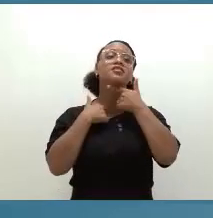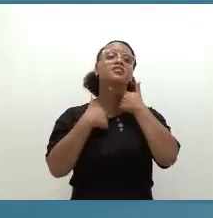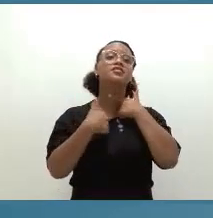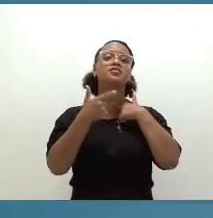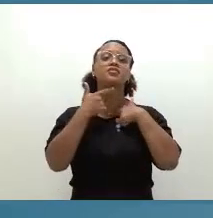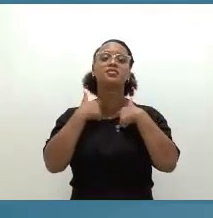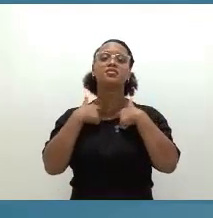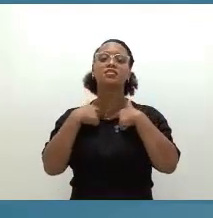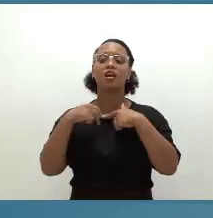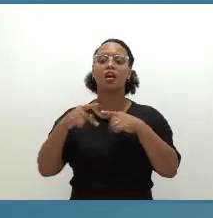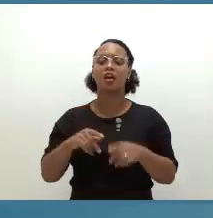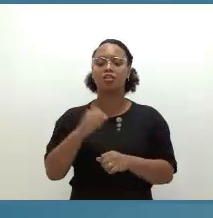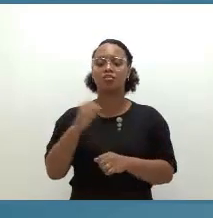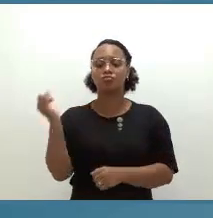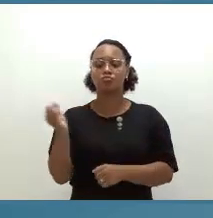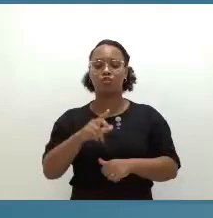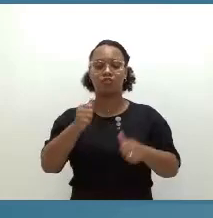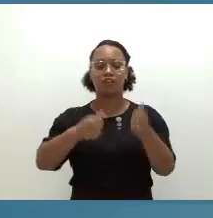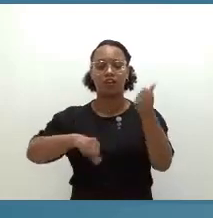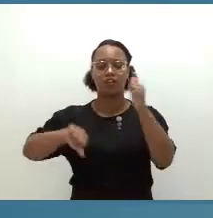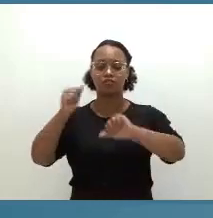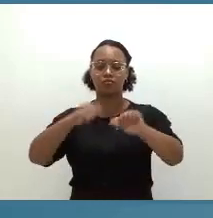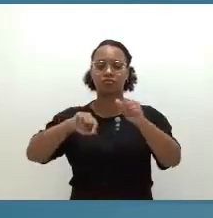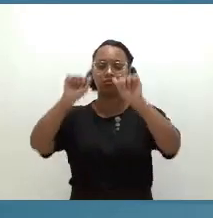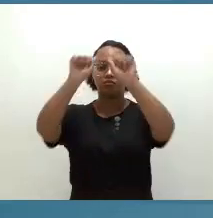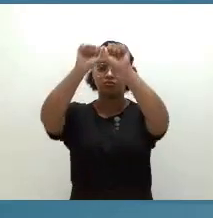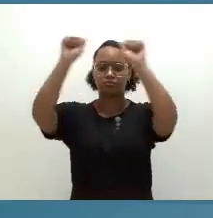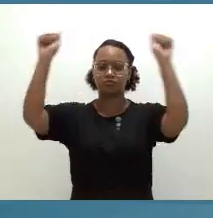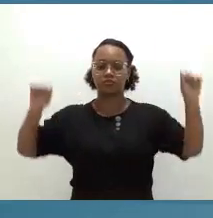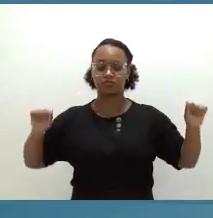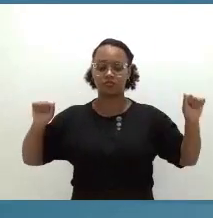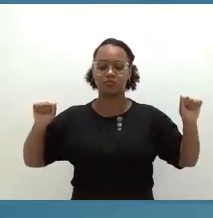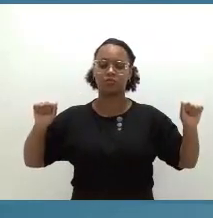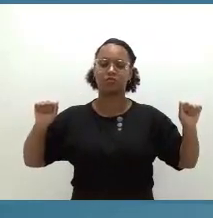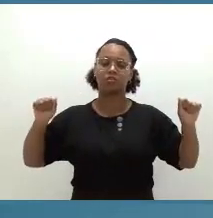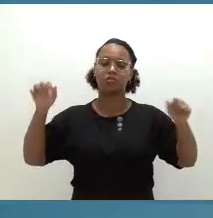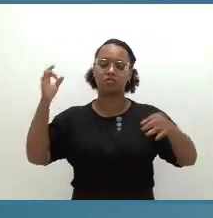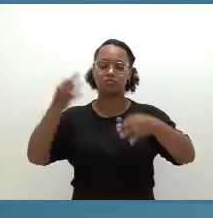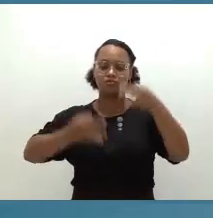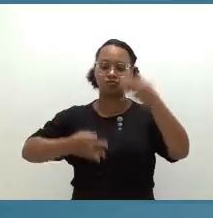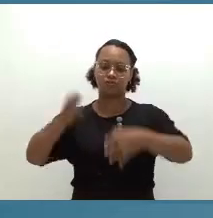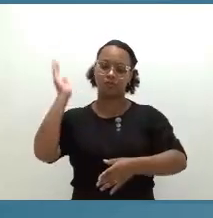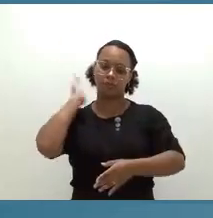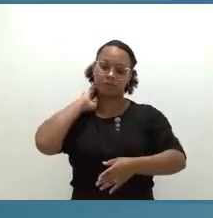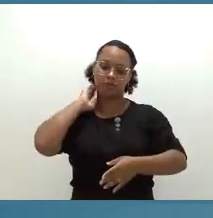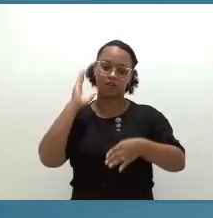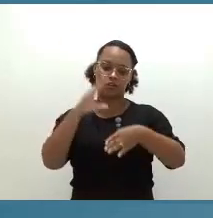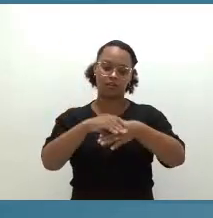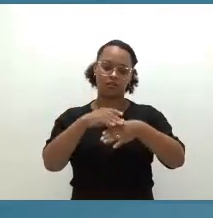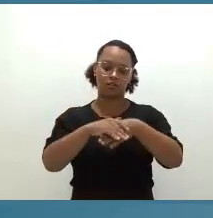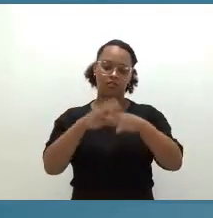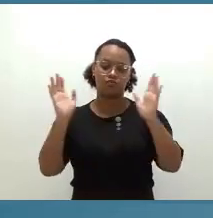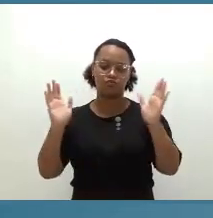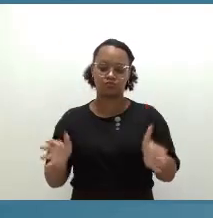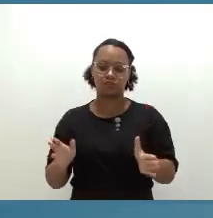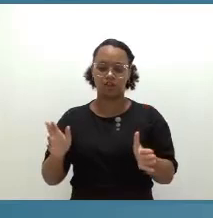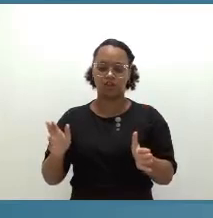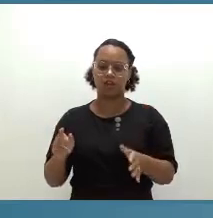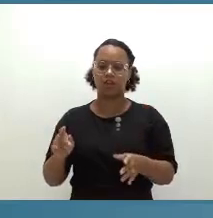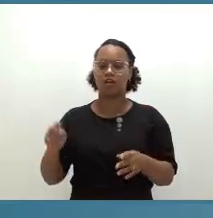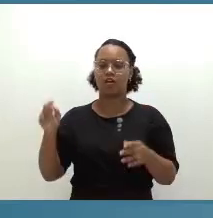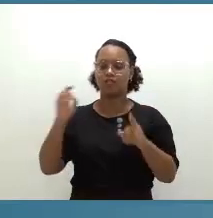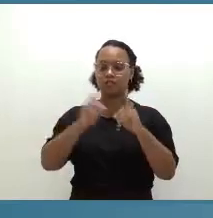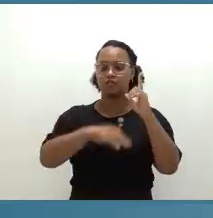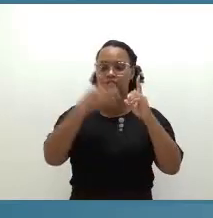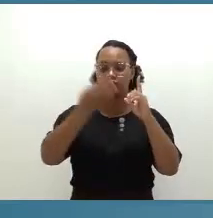a nova administração do tribunal, que foi eleita por aclamação, desembargadora Nazaré Gouveia,